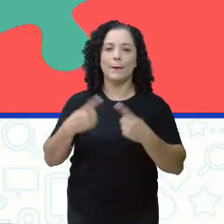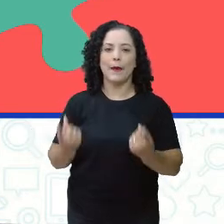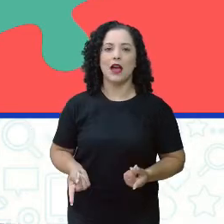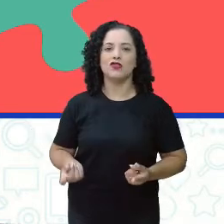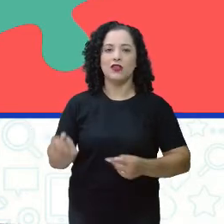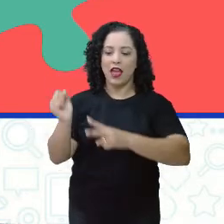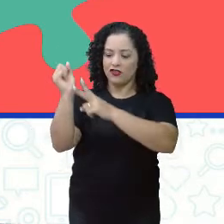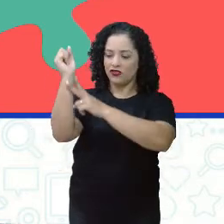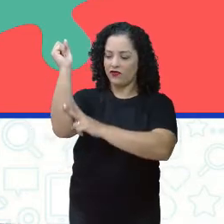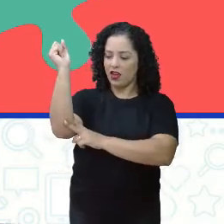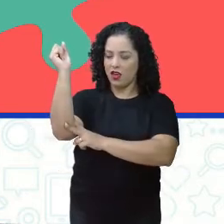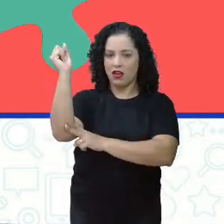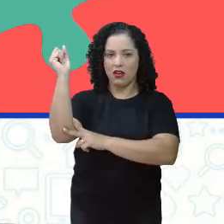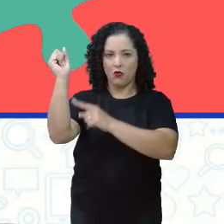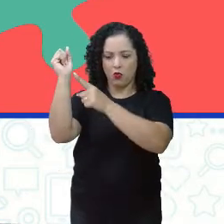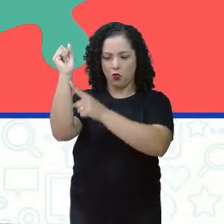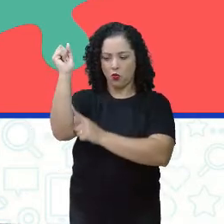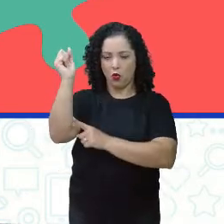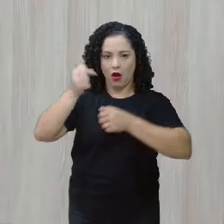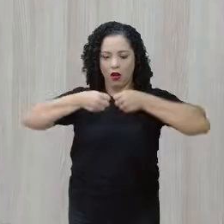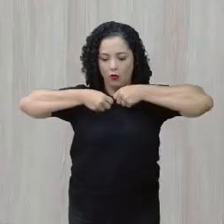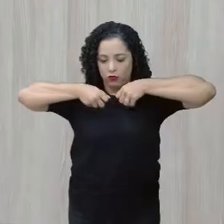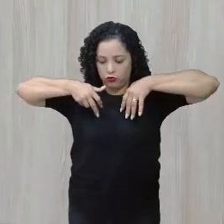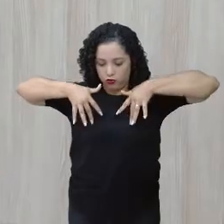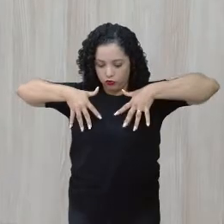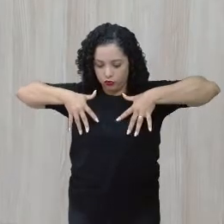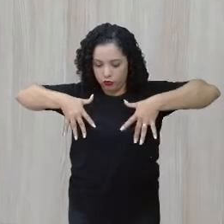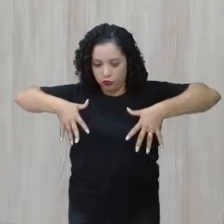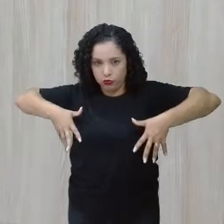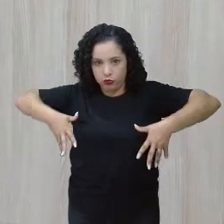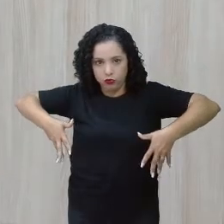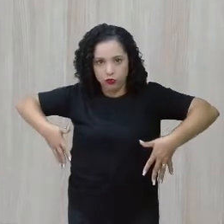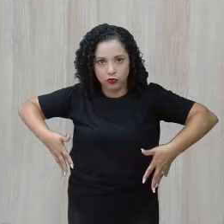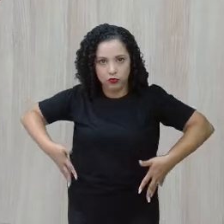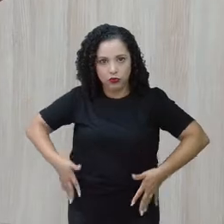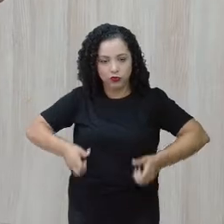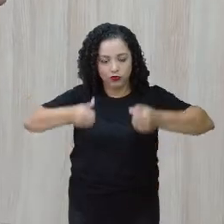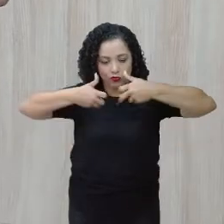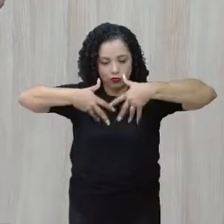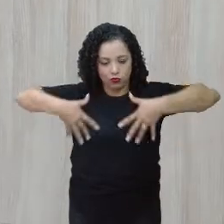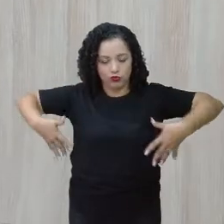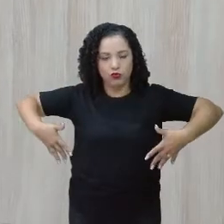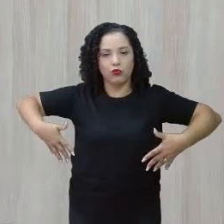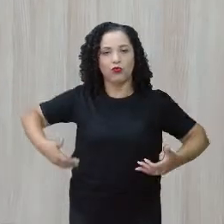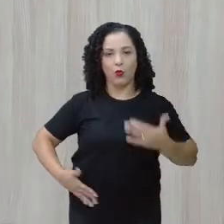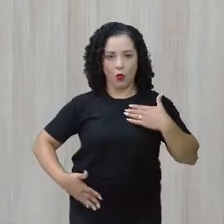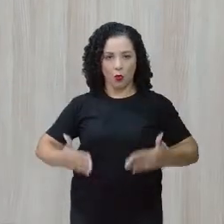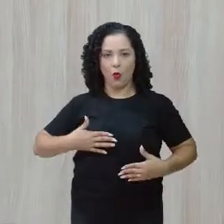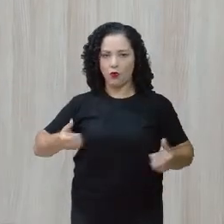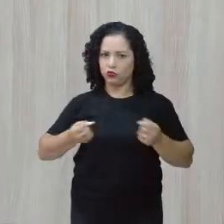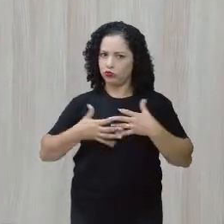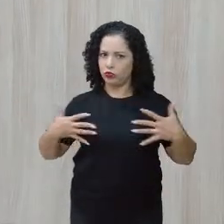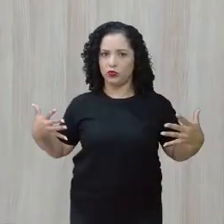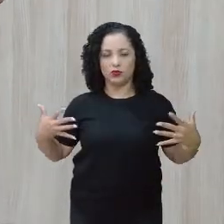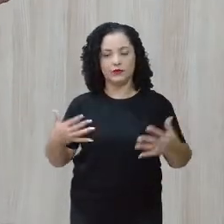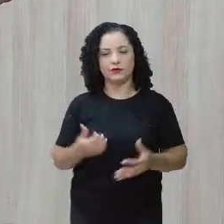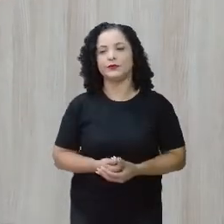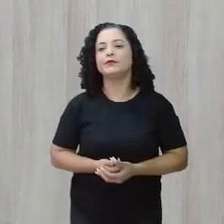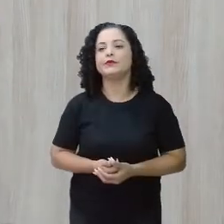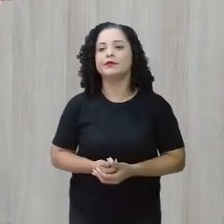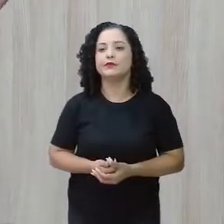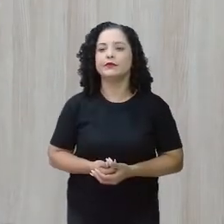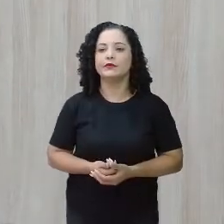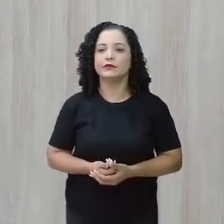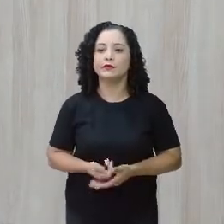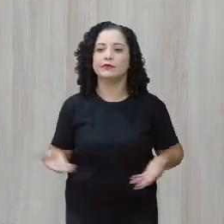ramificam. No decorrer da aula, vocês vão ver que elas vão ficar bem fininhas e vão receber nomes especiais. O que é que nós temos mais?